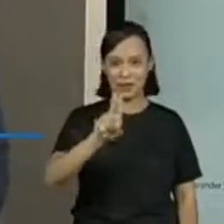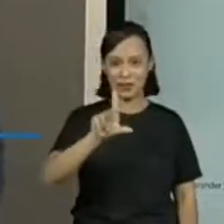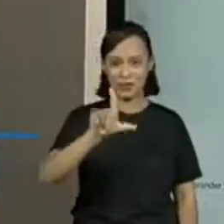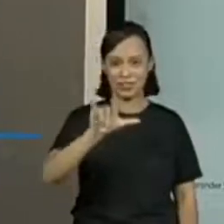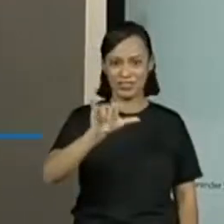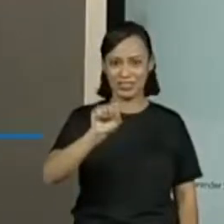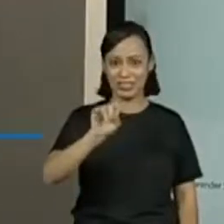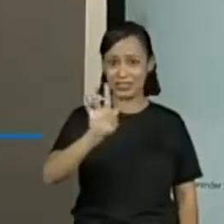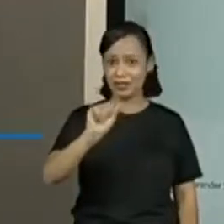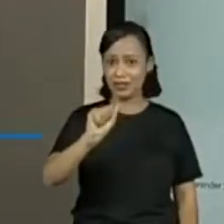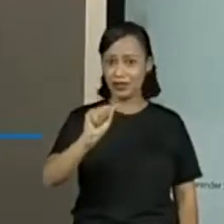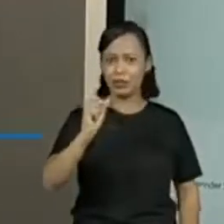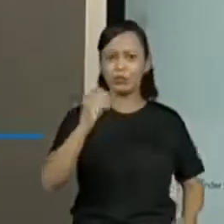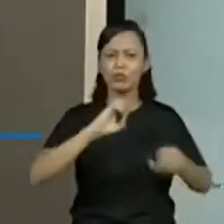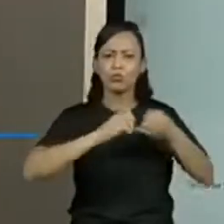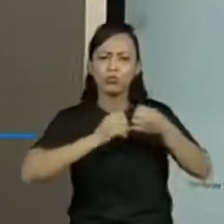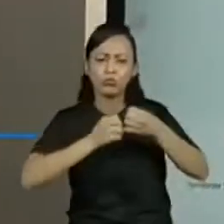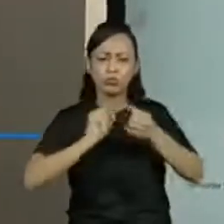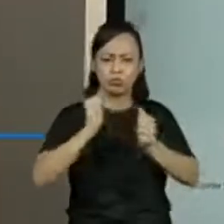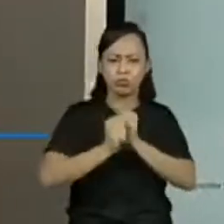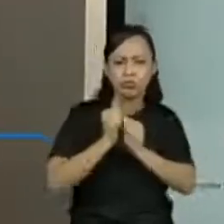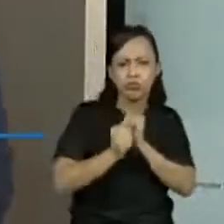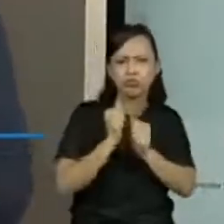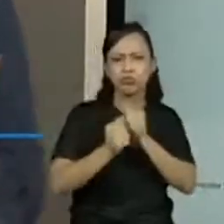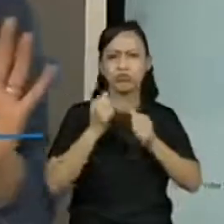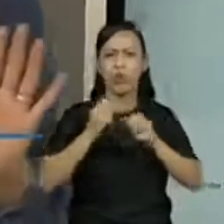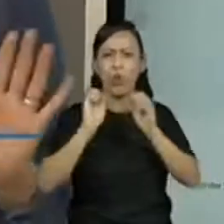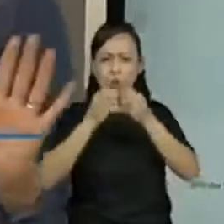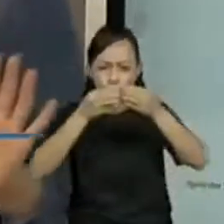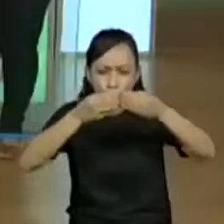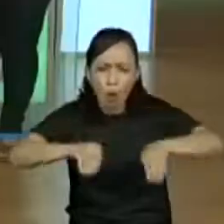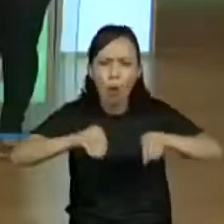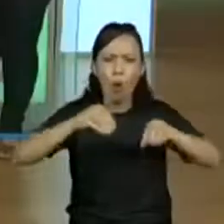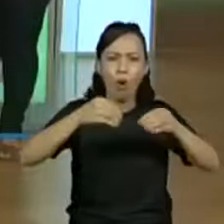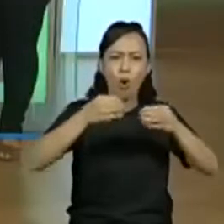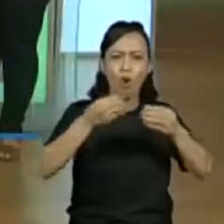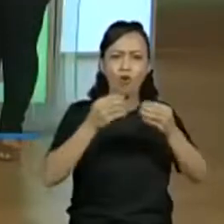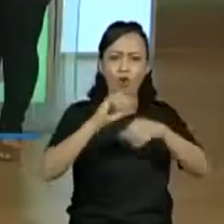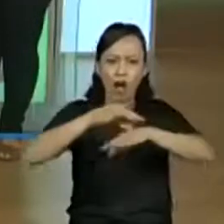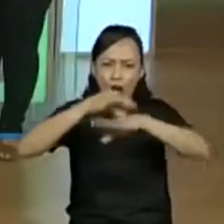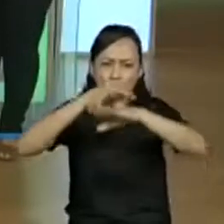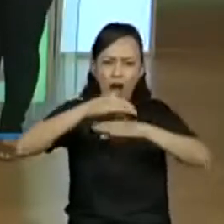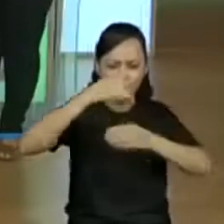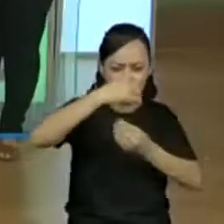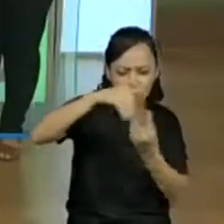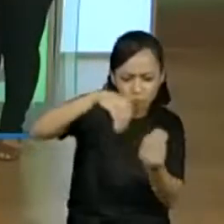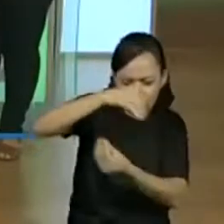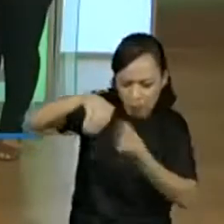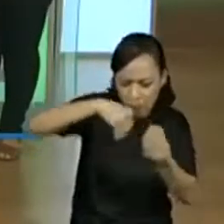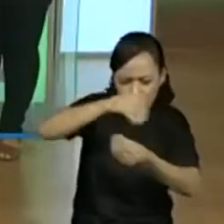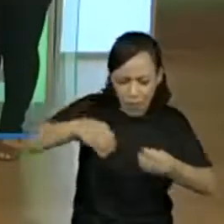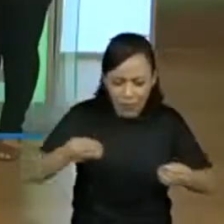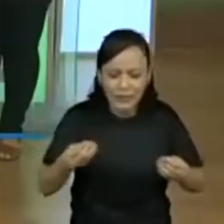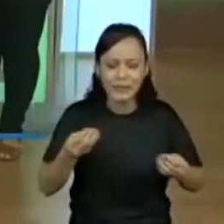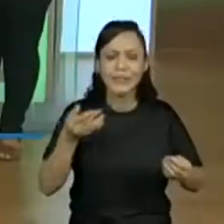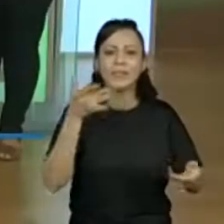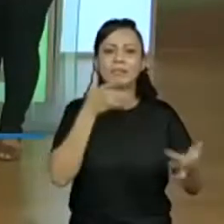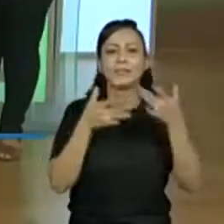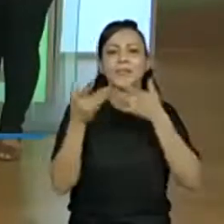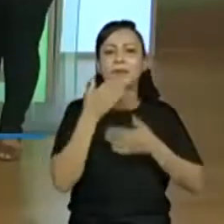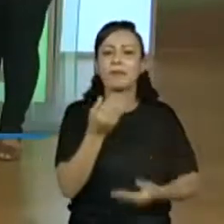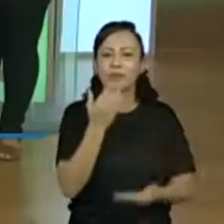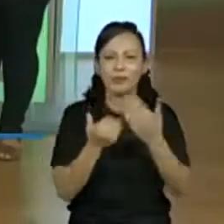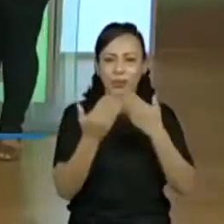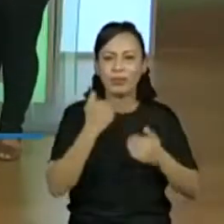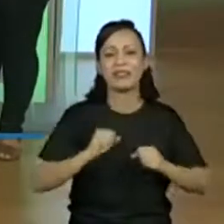rosto tua couve o ovo algumas colegas que também curta eu não estou sozinha lá na também tem